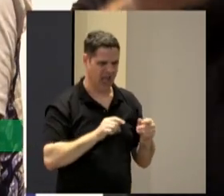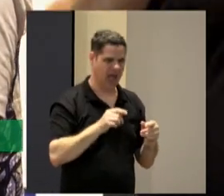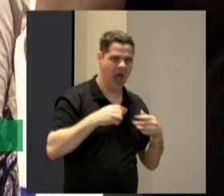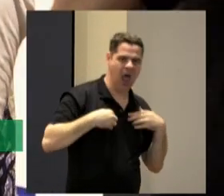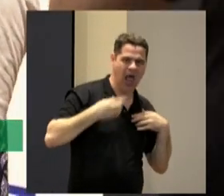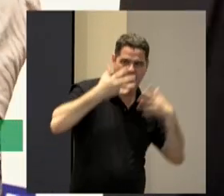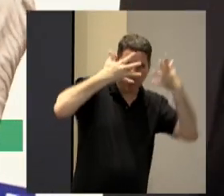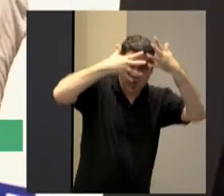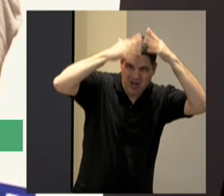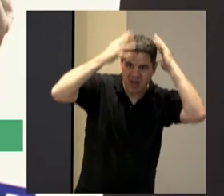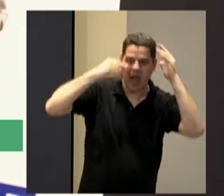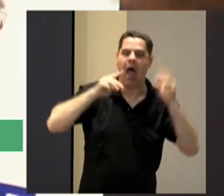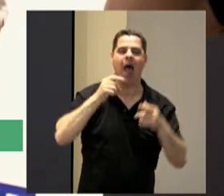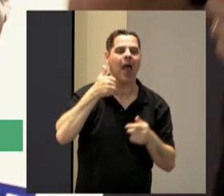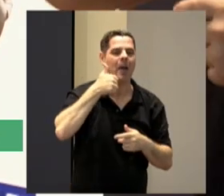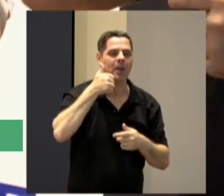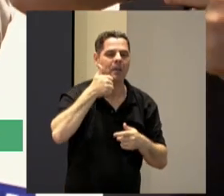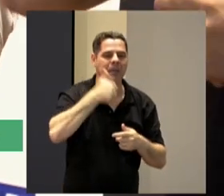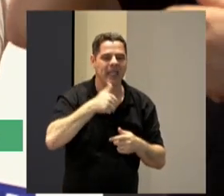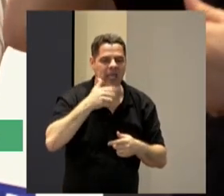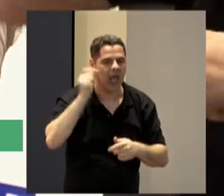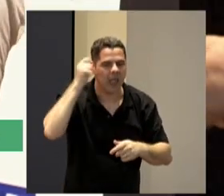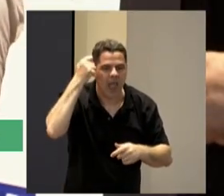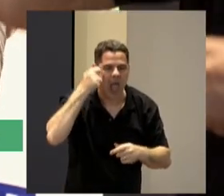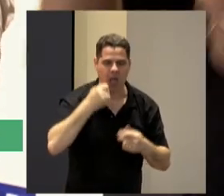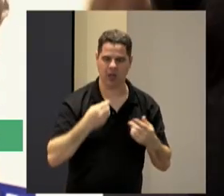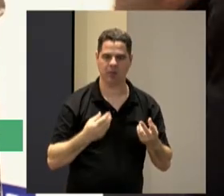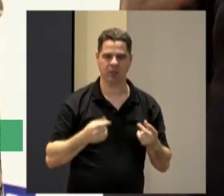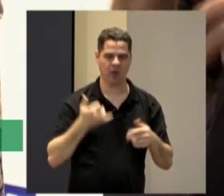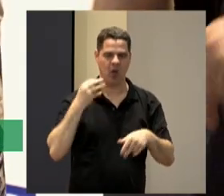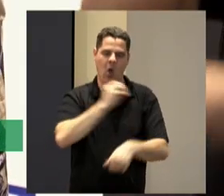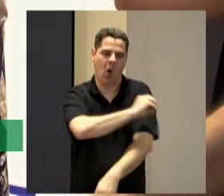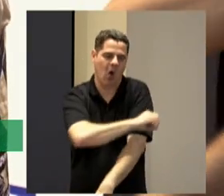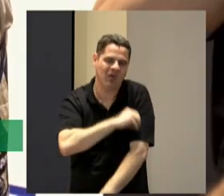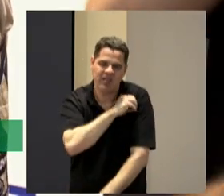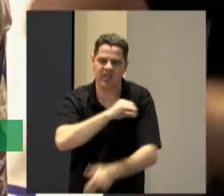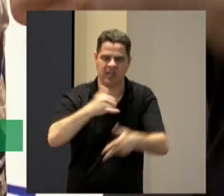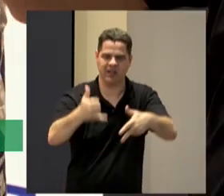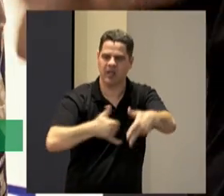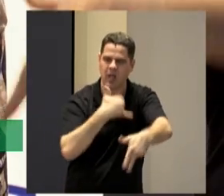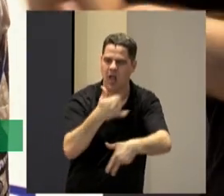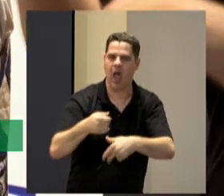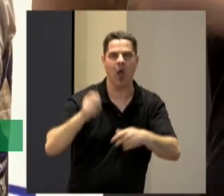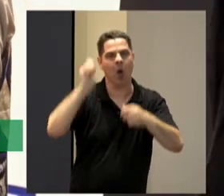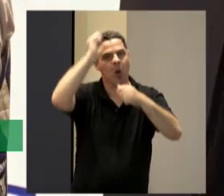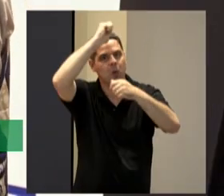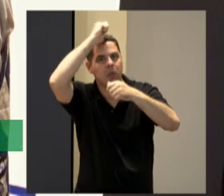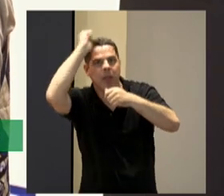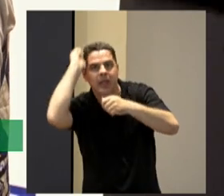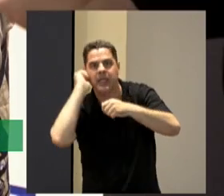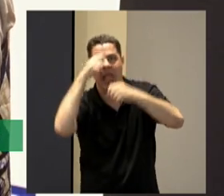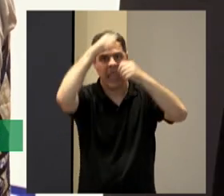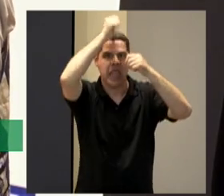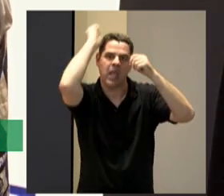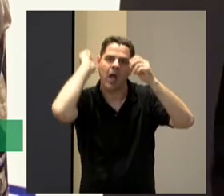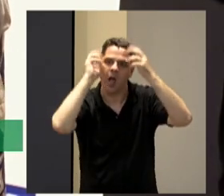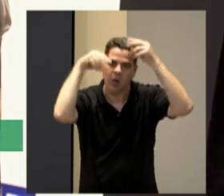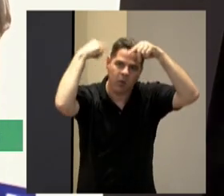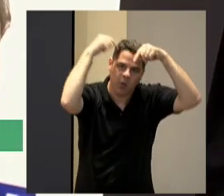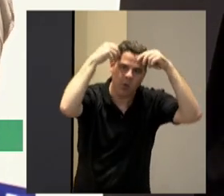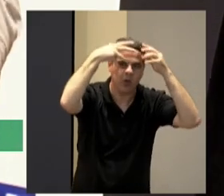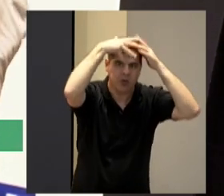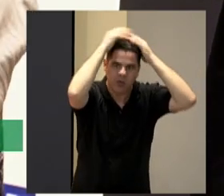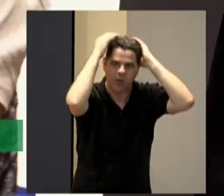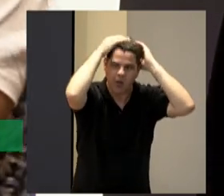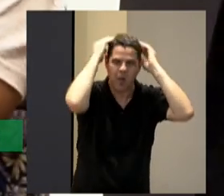no cabelo dela, esse sim seria o problema. E aí foi feita oficinas nas escolas de como pentear, de como trançar, de como